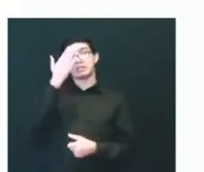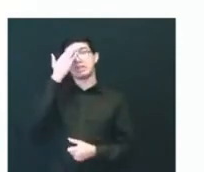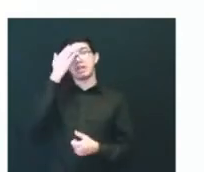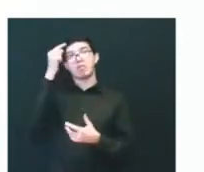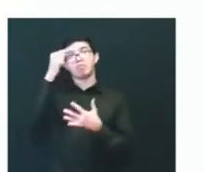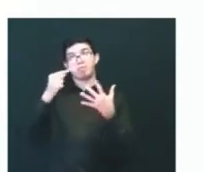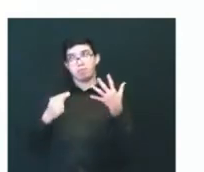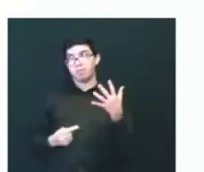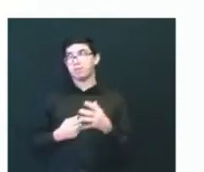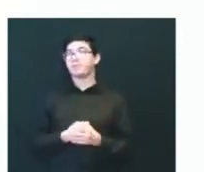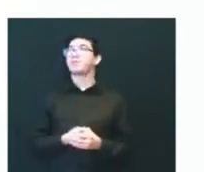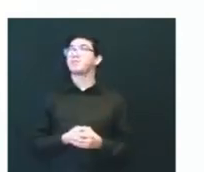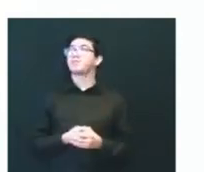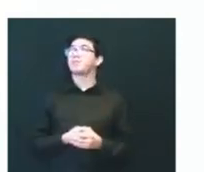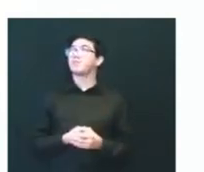desses pontos.